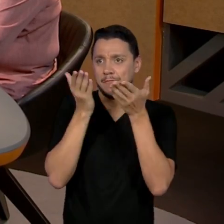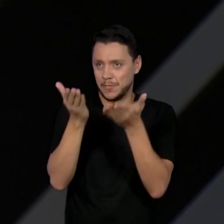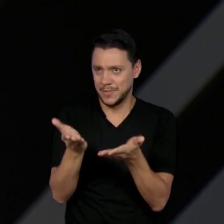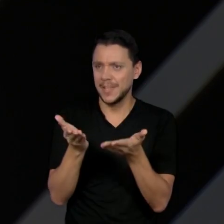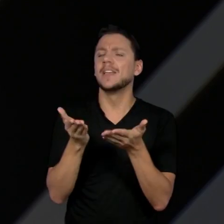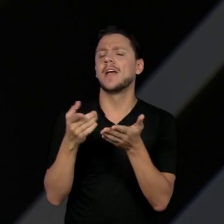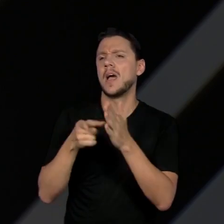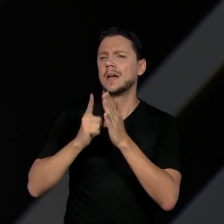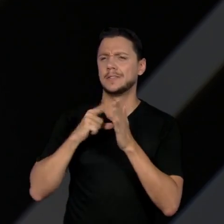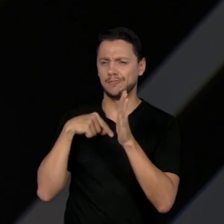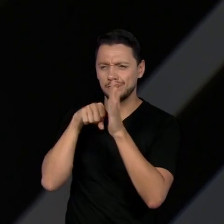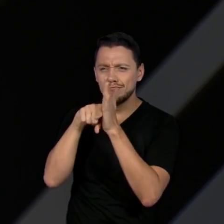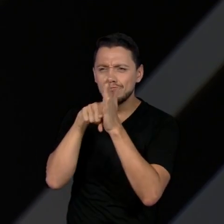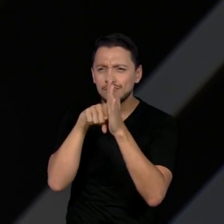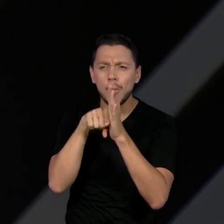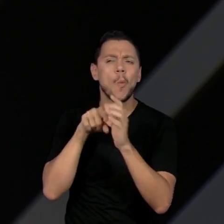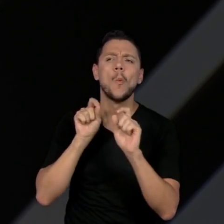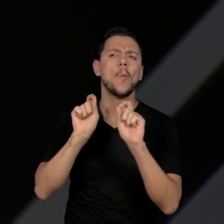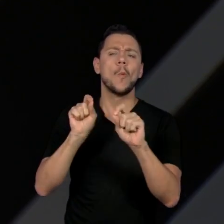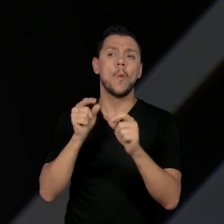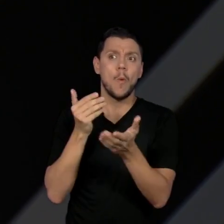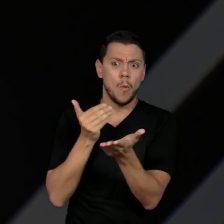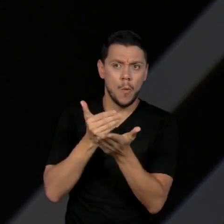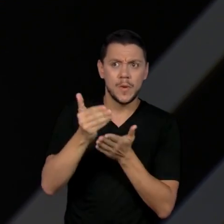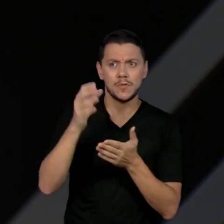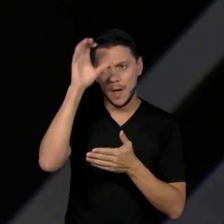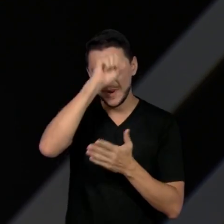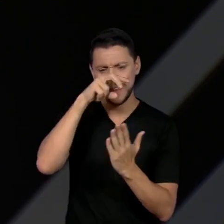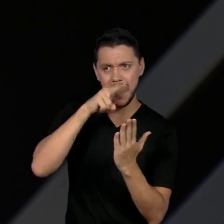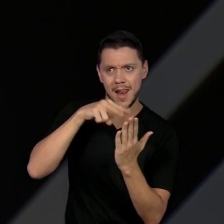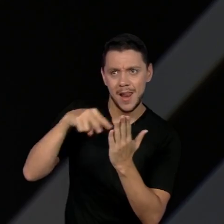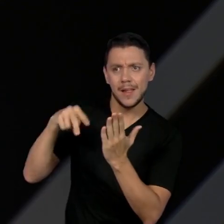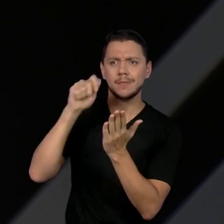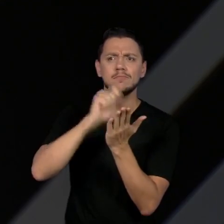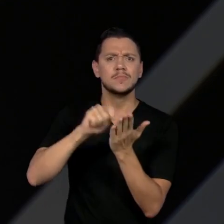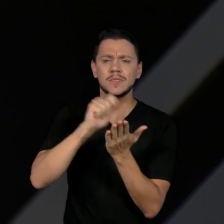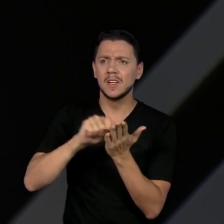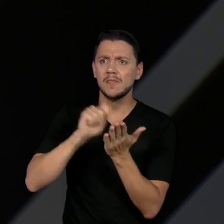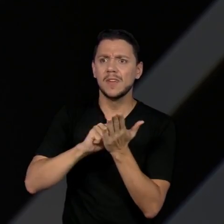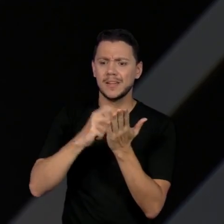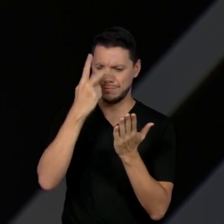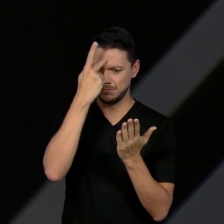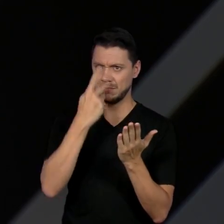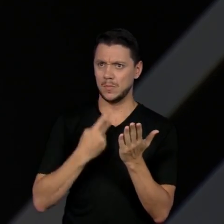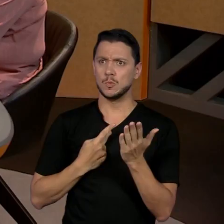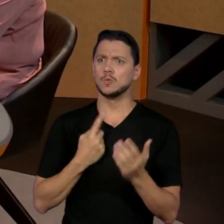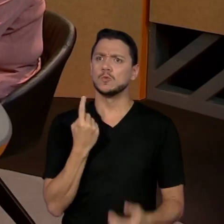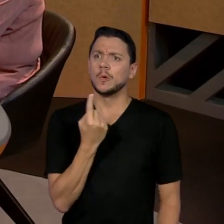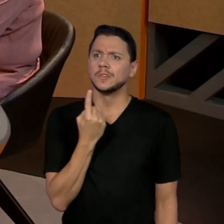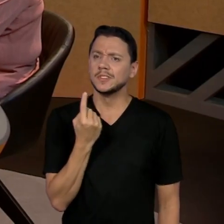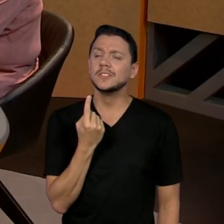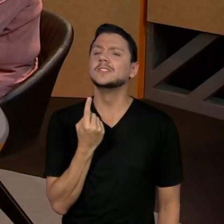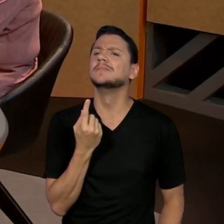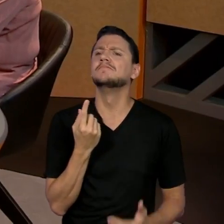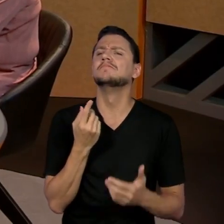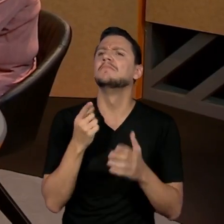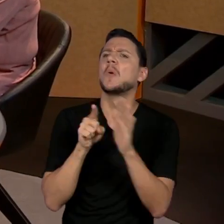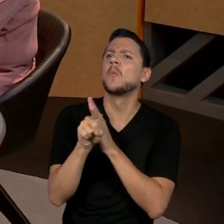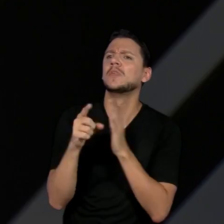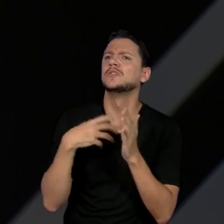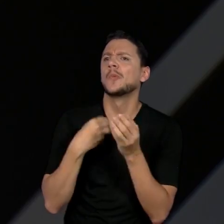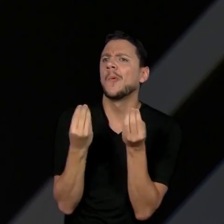pesquisei, começou a aprender a ler e escrever praticamente sozinha. Como é que foi